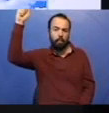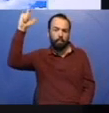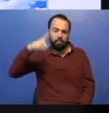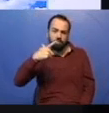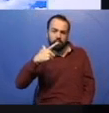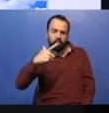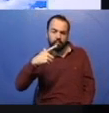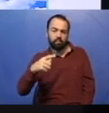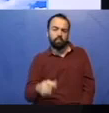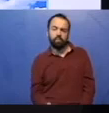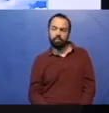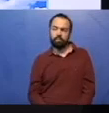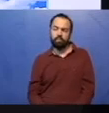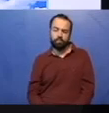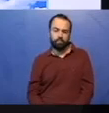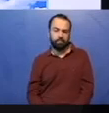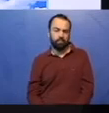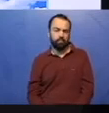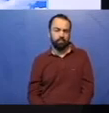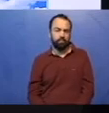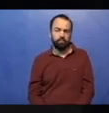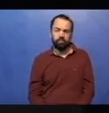né? Eu já fiz.